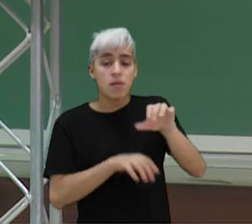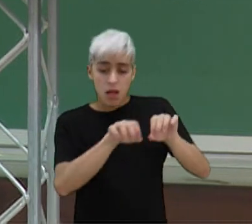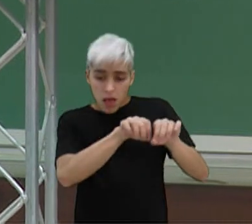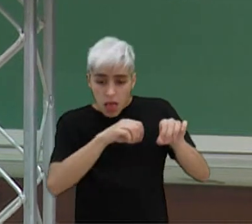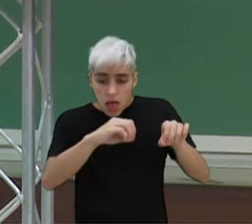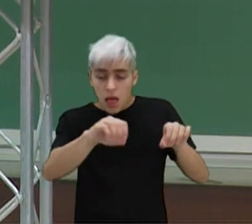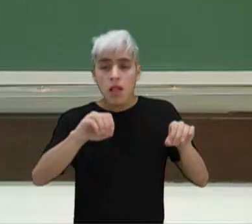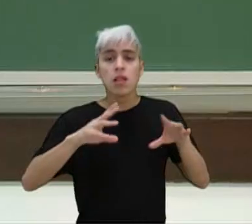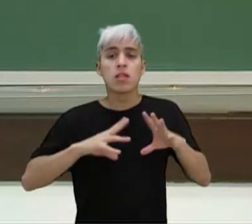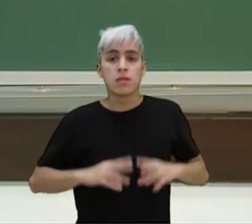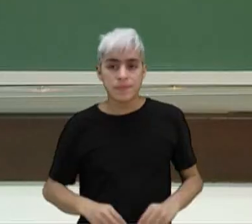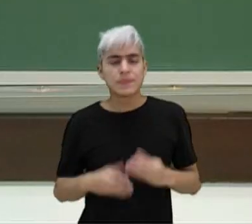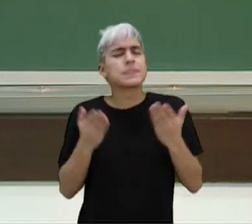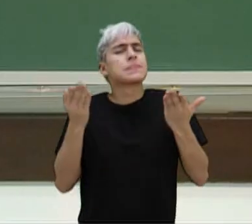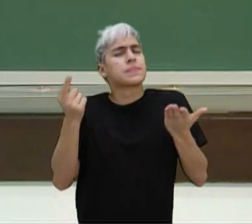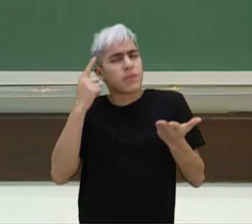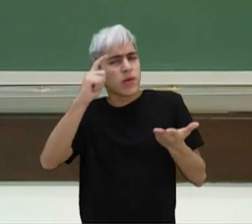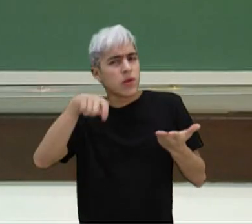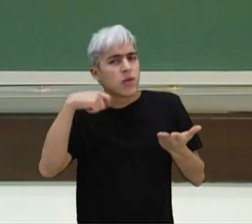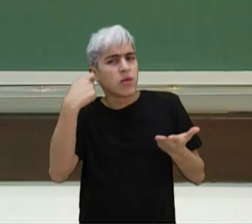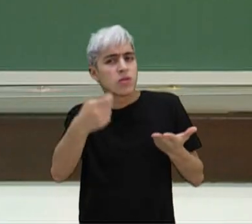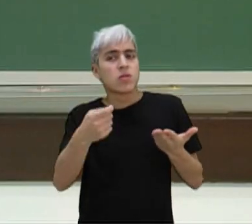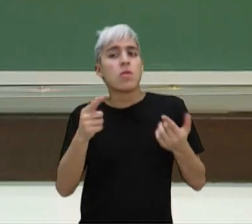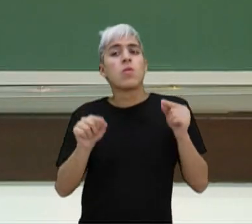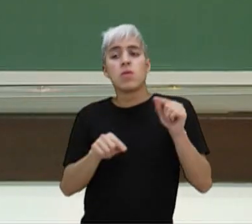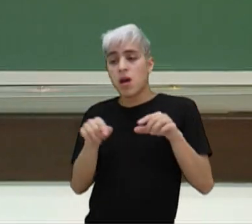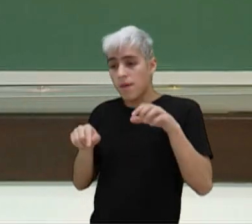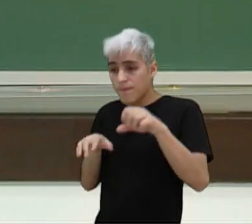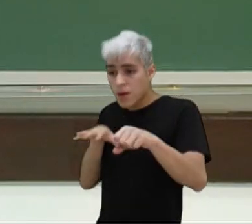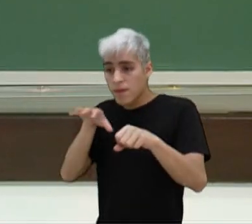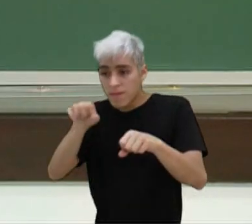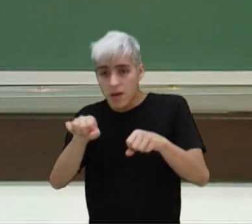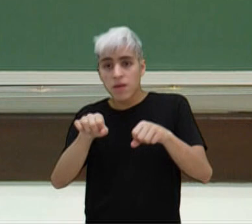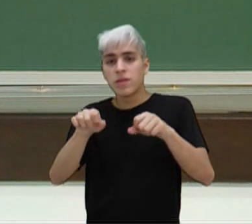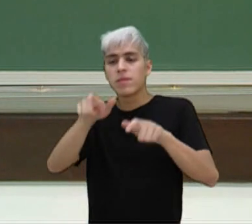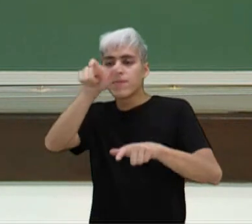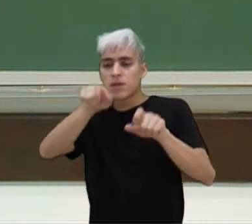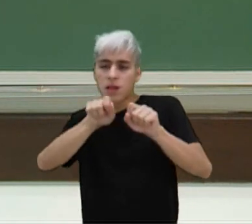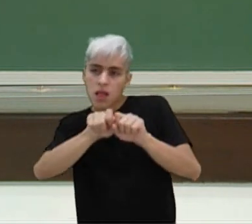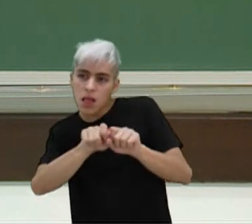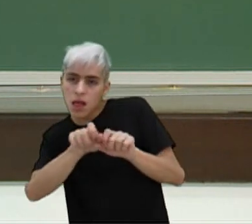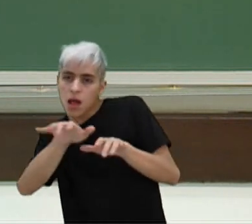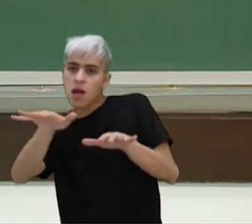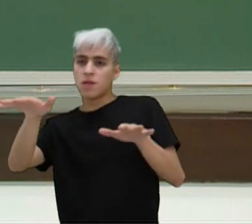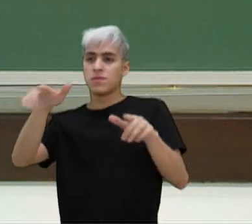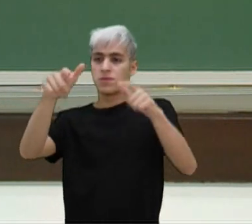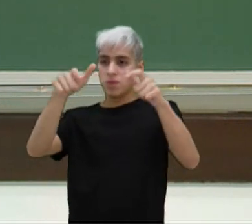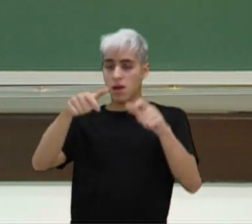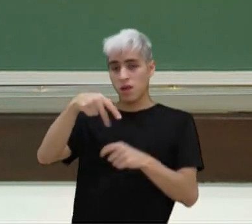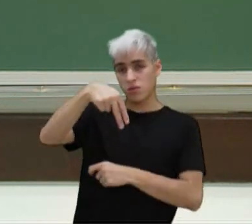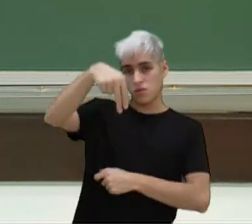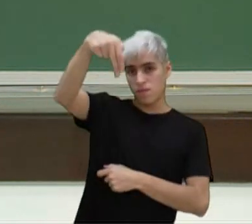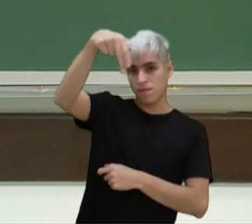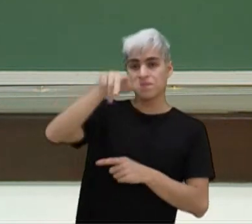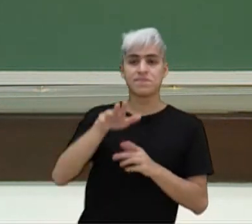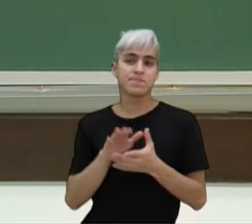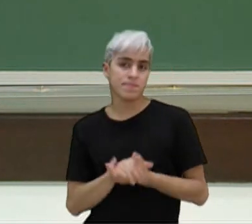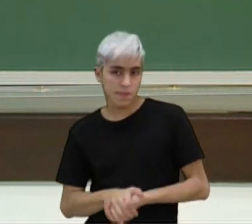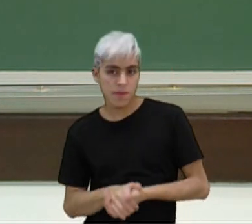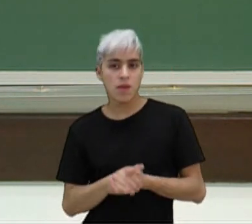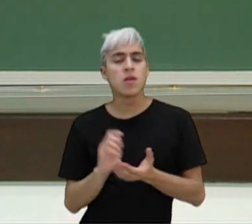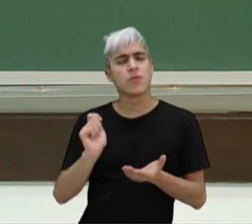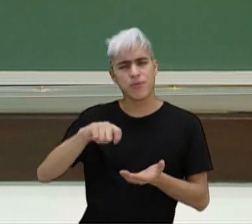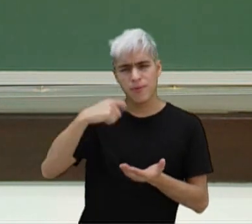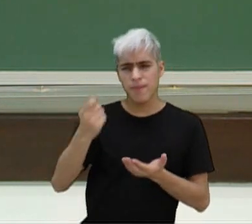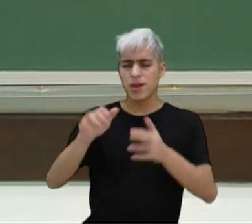conseguimos pensar sobre a questão da ocupação e distribuição das pessoas ali na região norte, nós falamos também